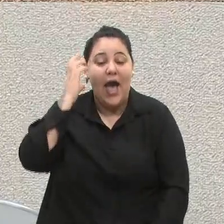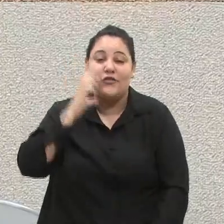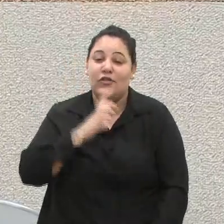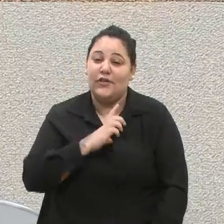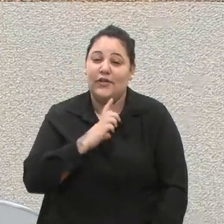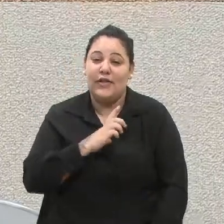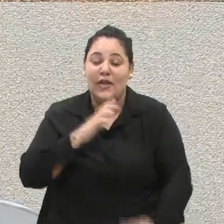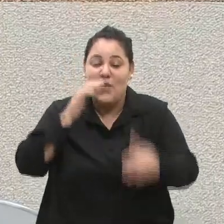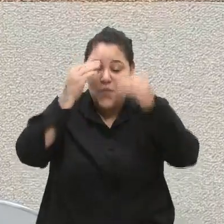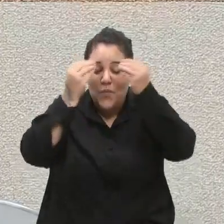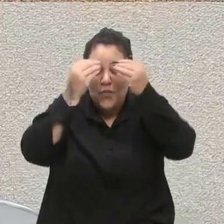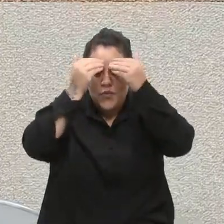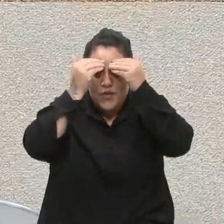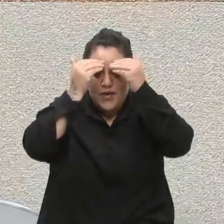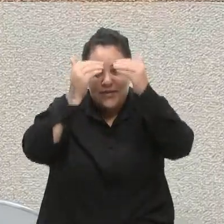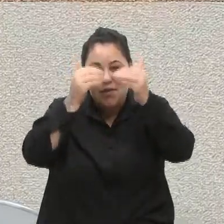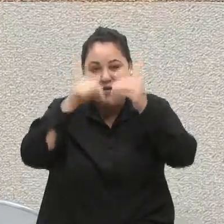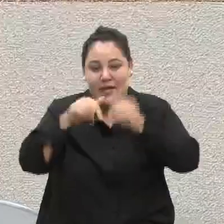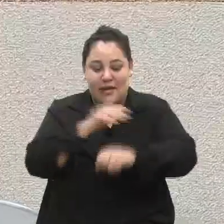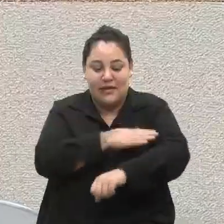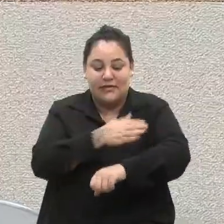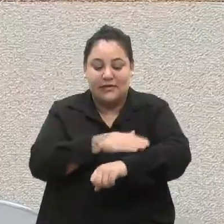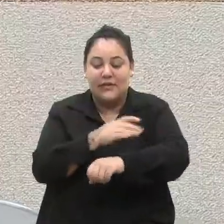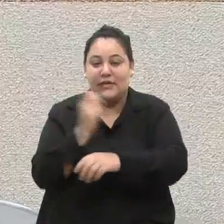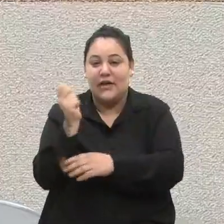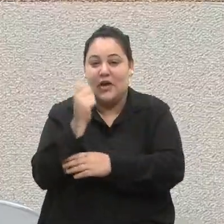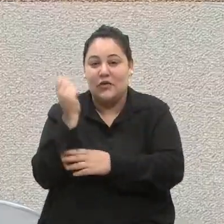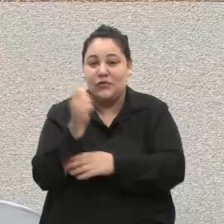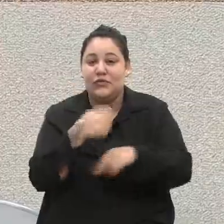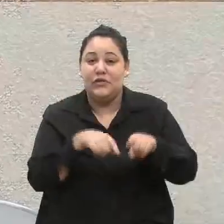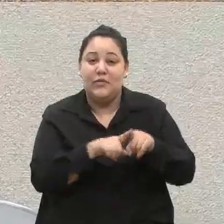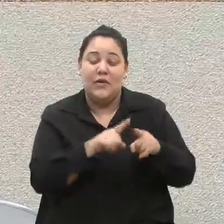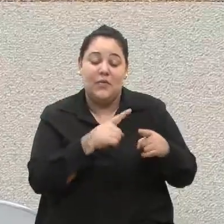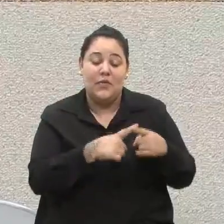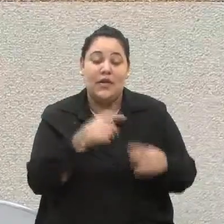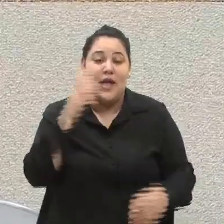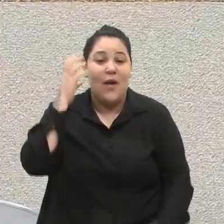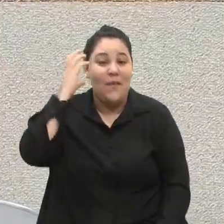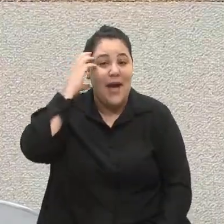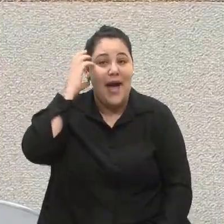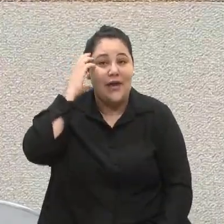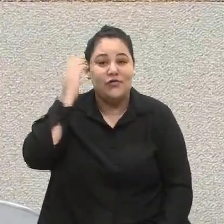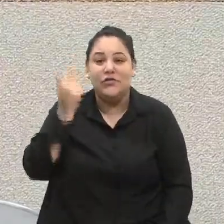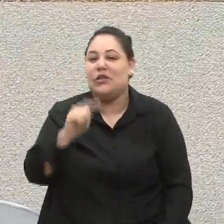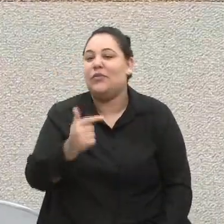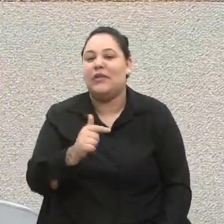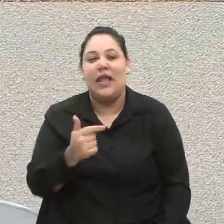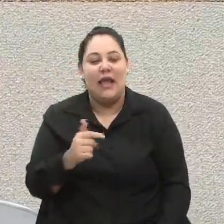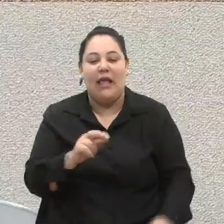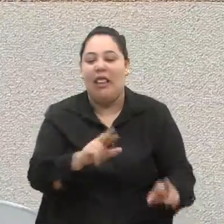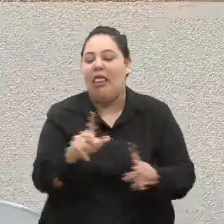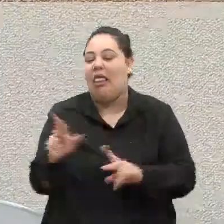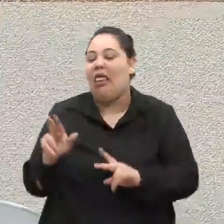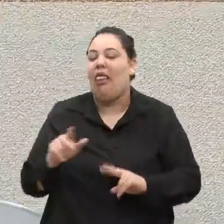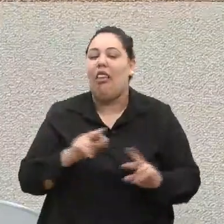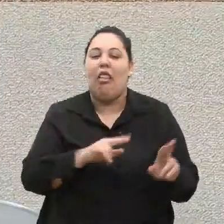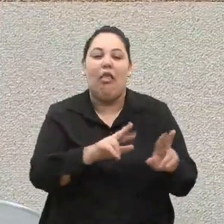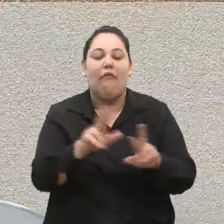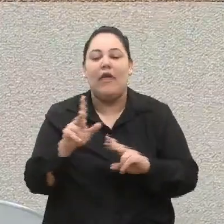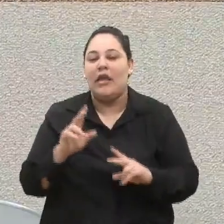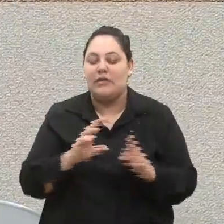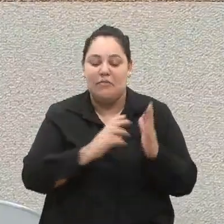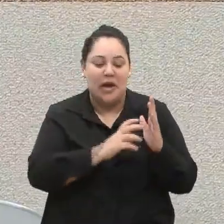grande respeito aqui na Serra Gaúcha por ser uma rádio totalmente apartidária, ou seja, nela todos